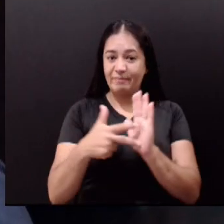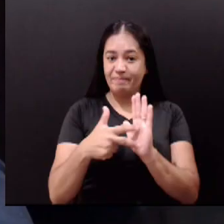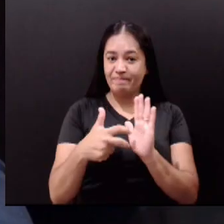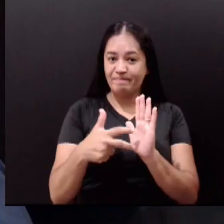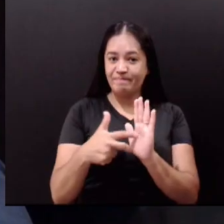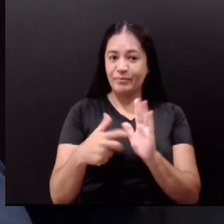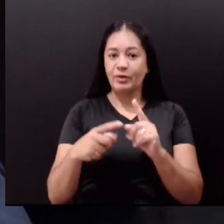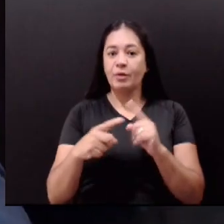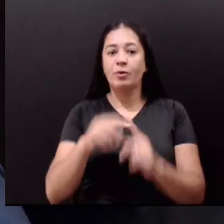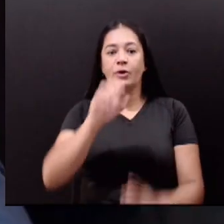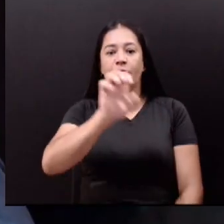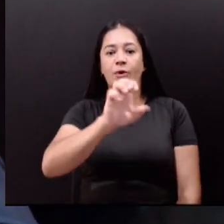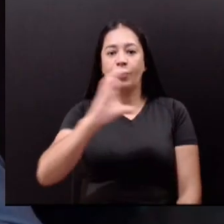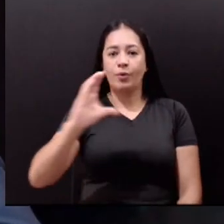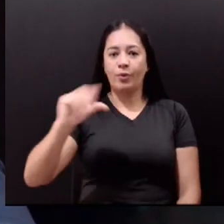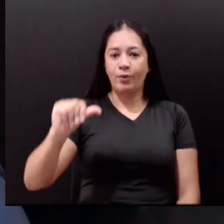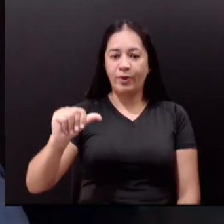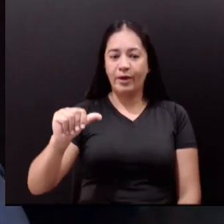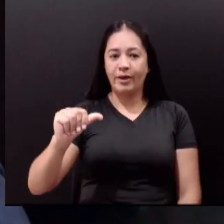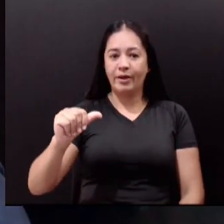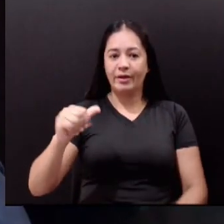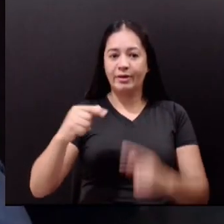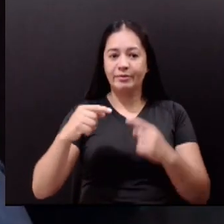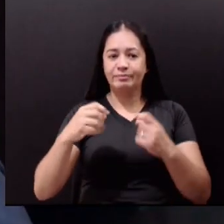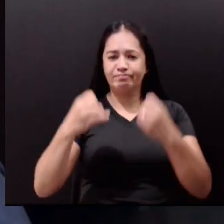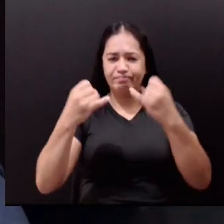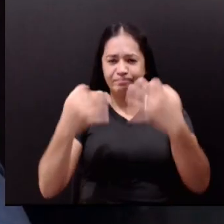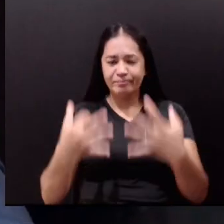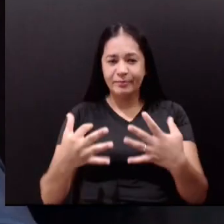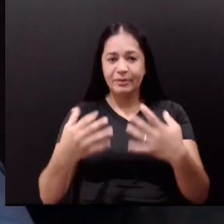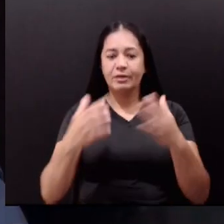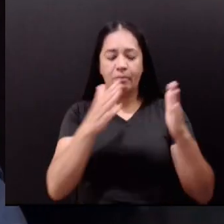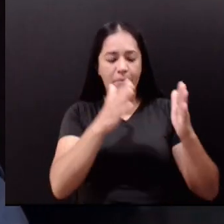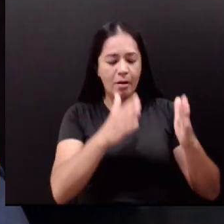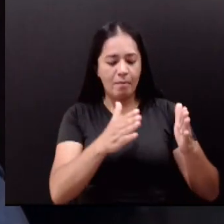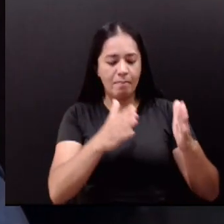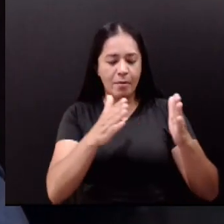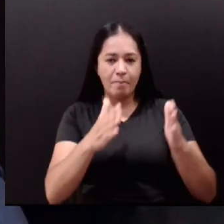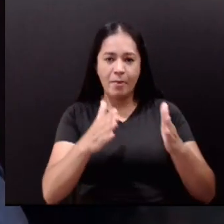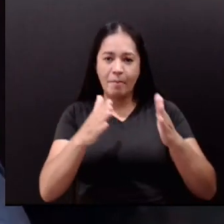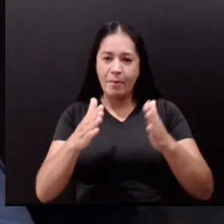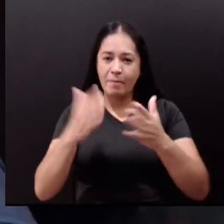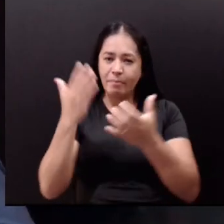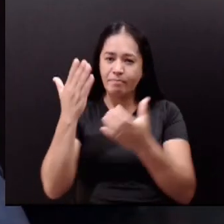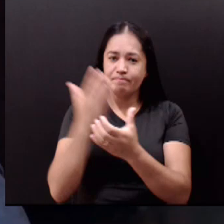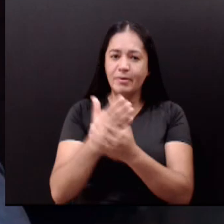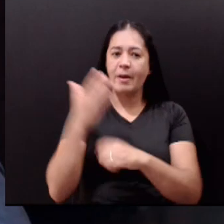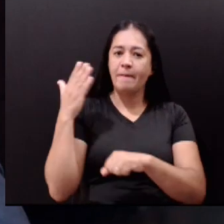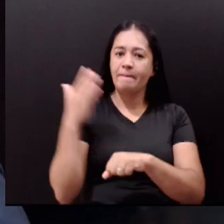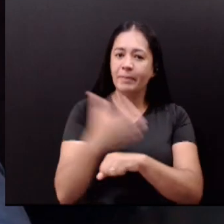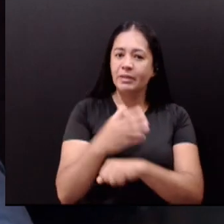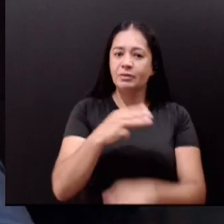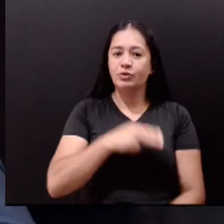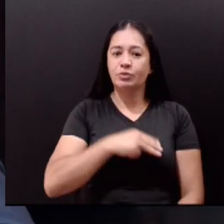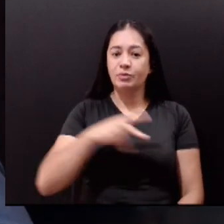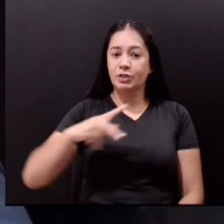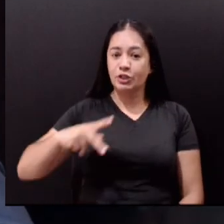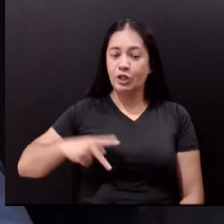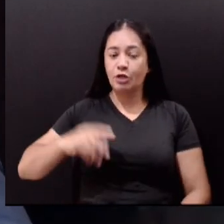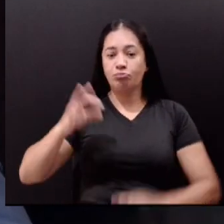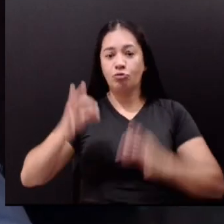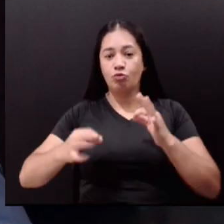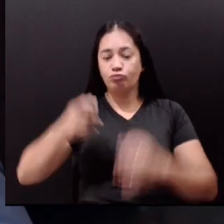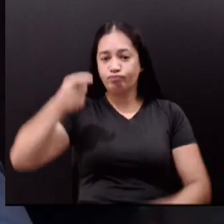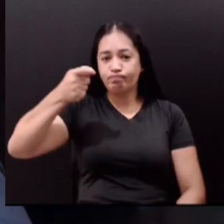Adolescente, ele discorre bastante isso. Terá um processo onde vai ser apurado, vai ter participação do Ministério Público, vai ter o juiz envolvido, os